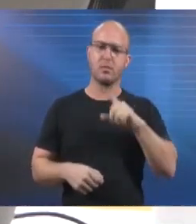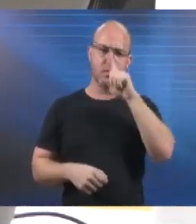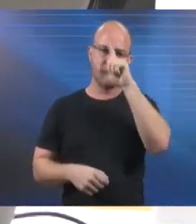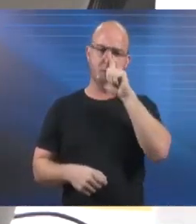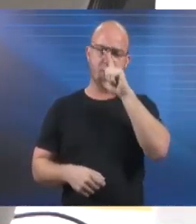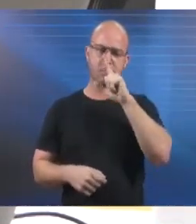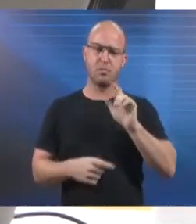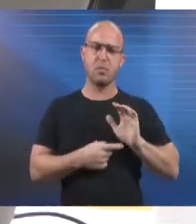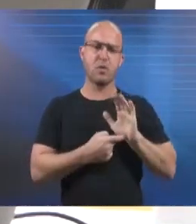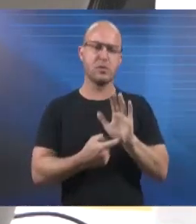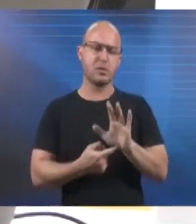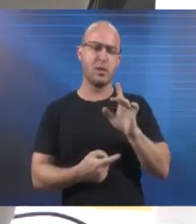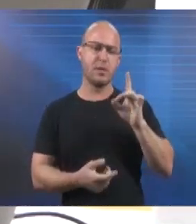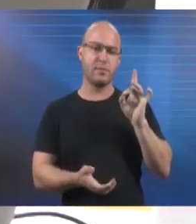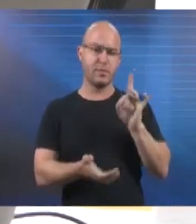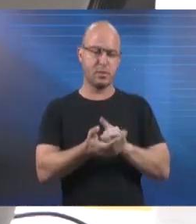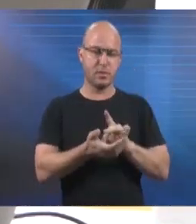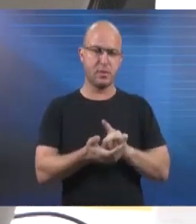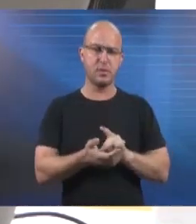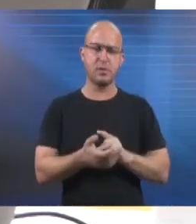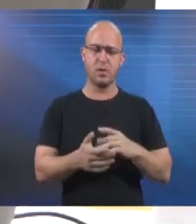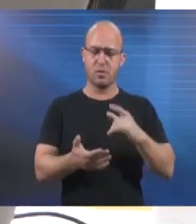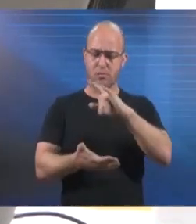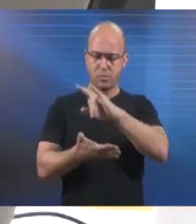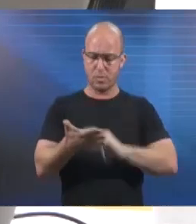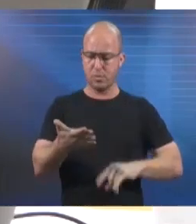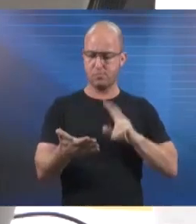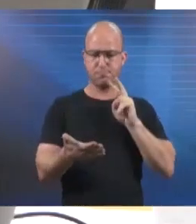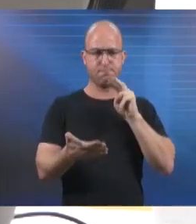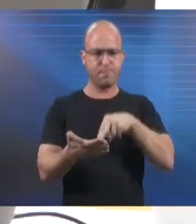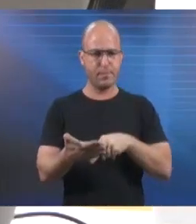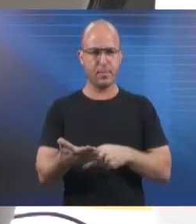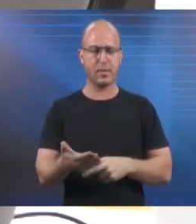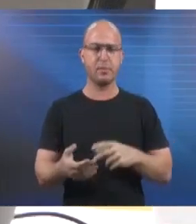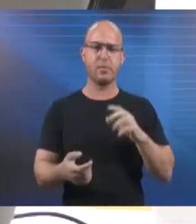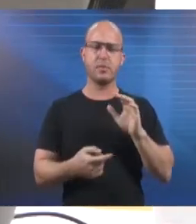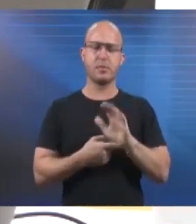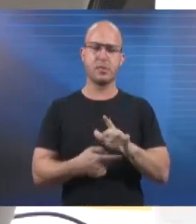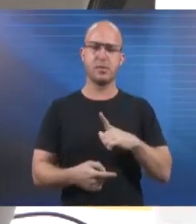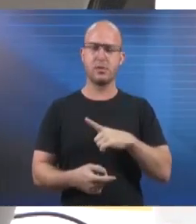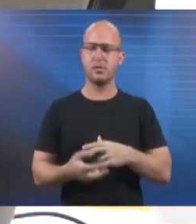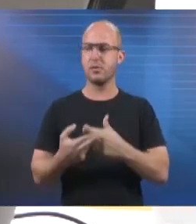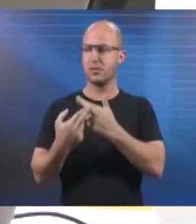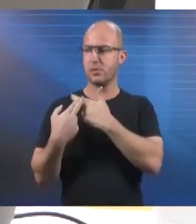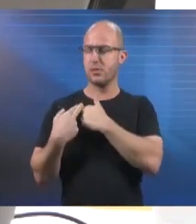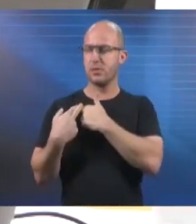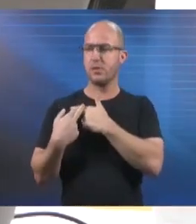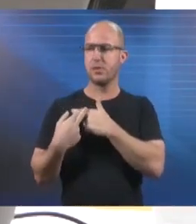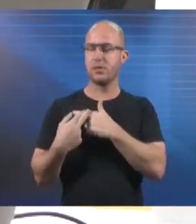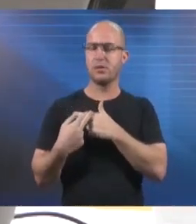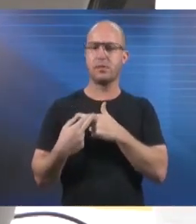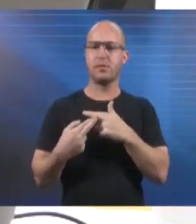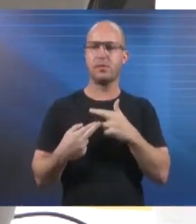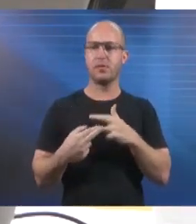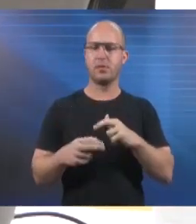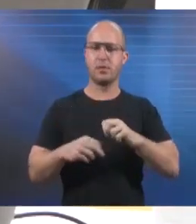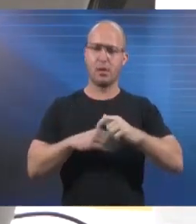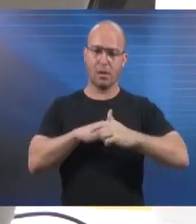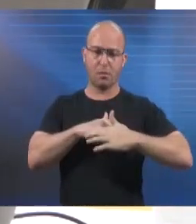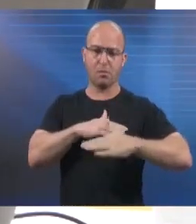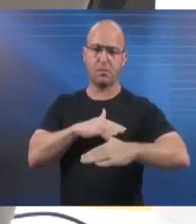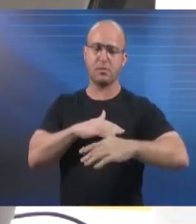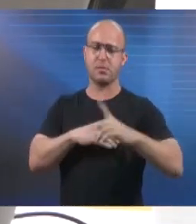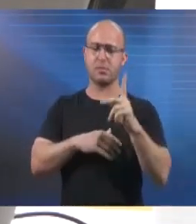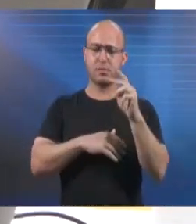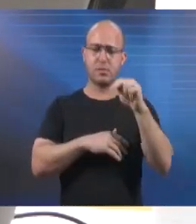verdade olhe os documentos que aí a gente vê quem de fato tem a responsabilidade de fazer agilizar A engorda da Praia de Ponta Negra